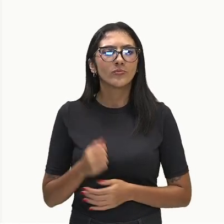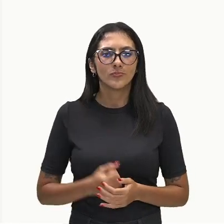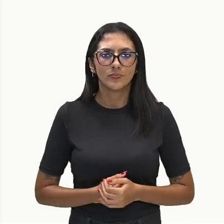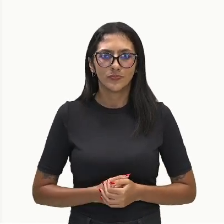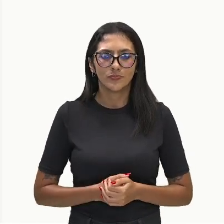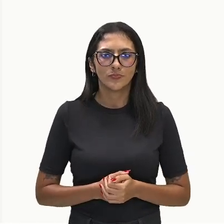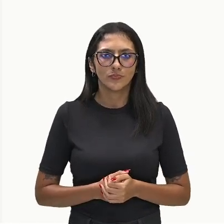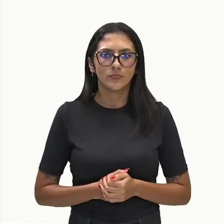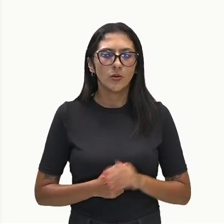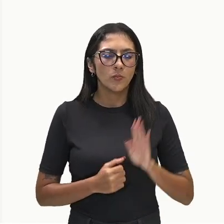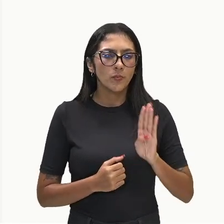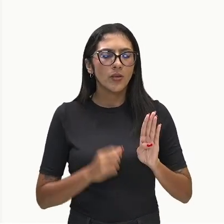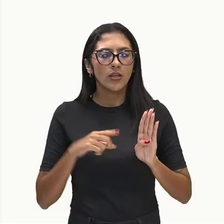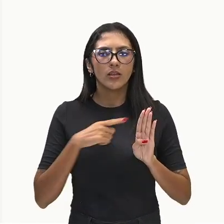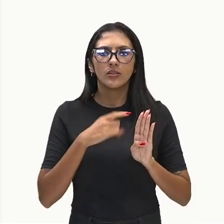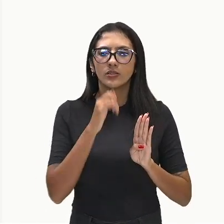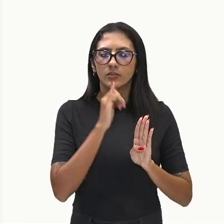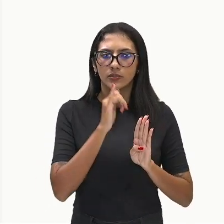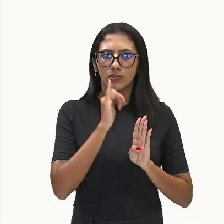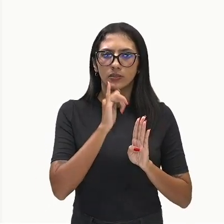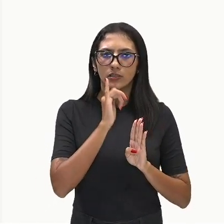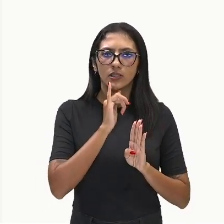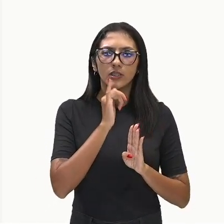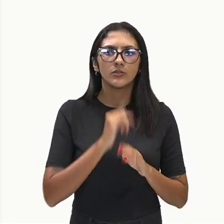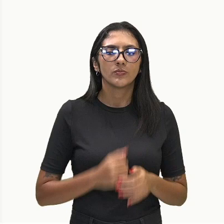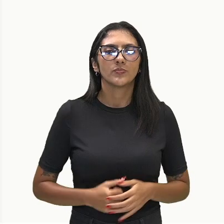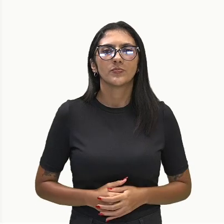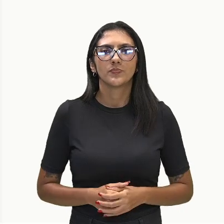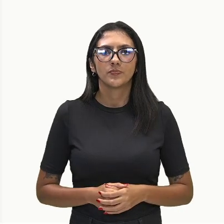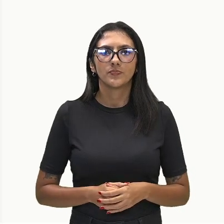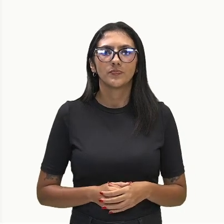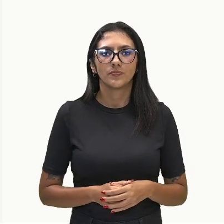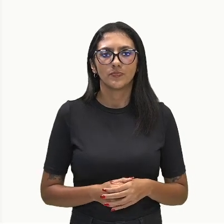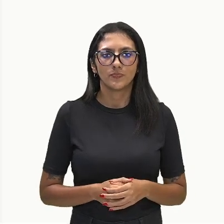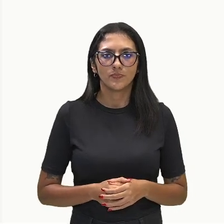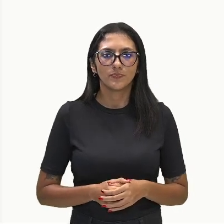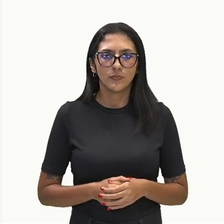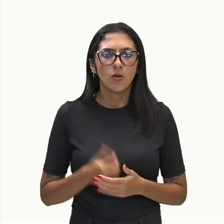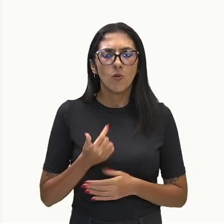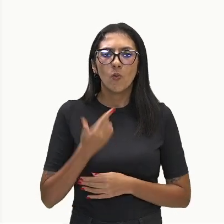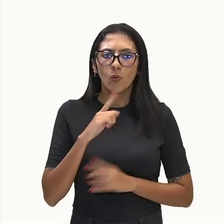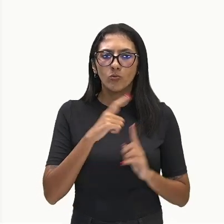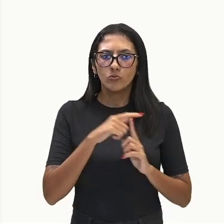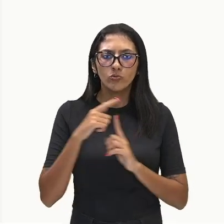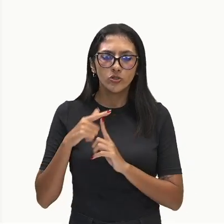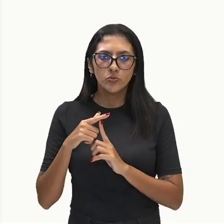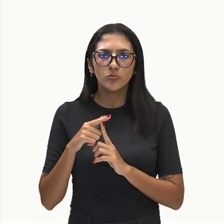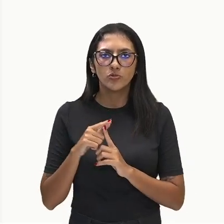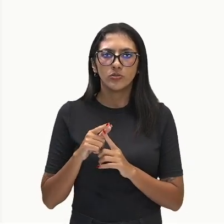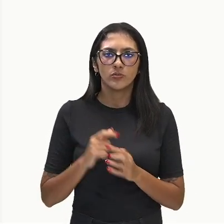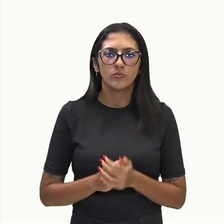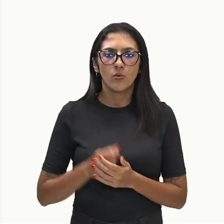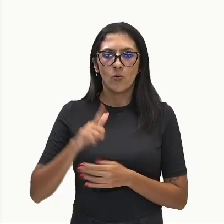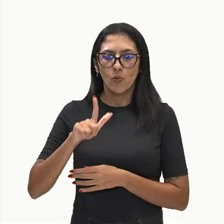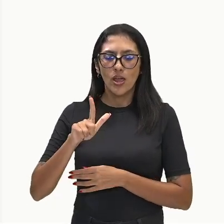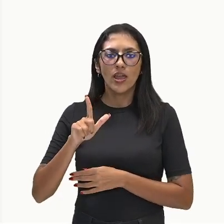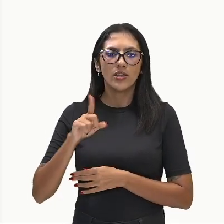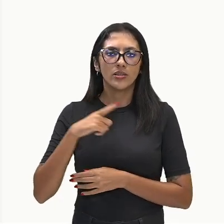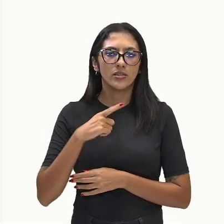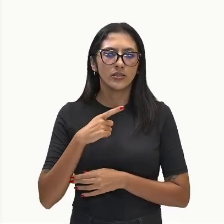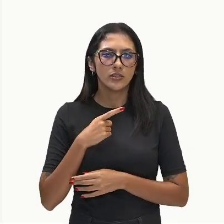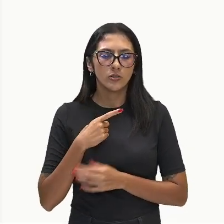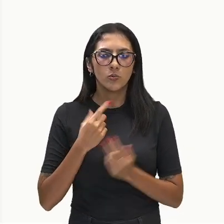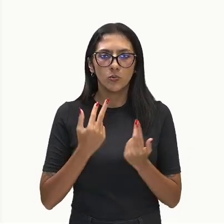A gente tem outro triângulo equilátero. Mas vejam que agora o lado do